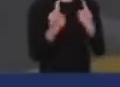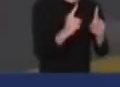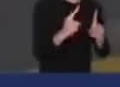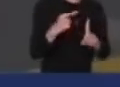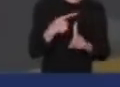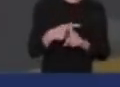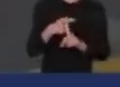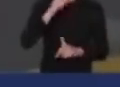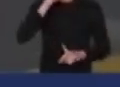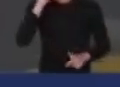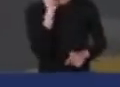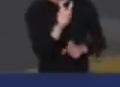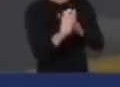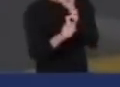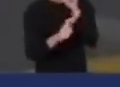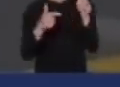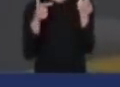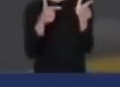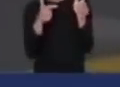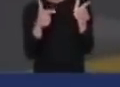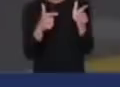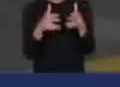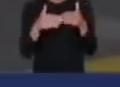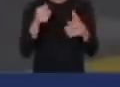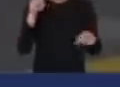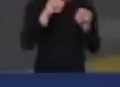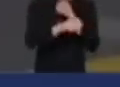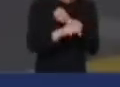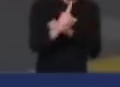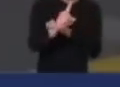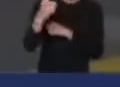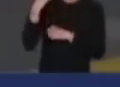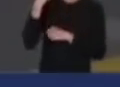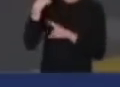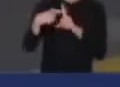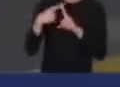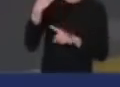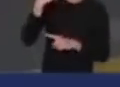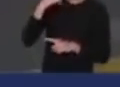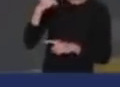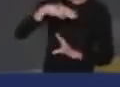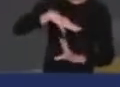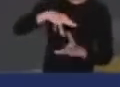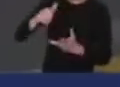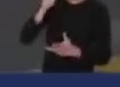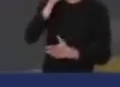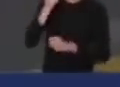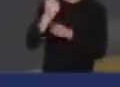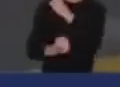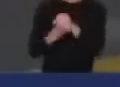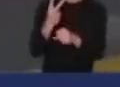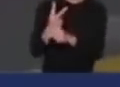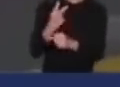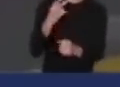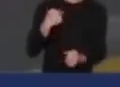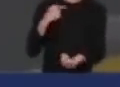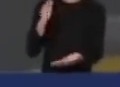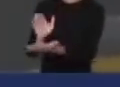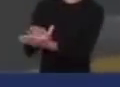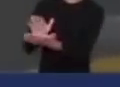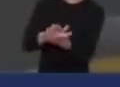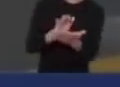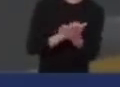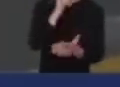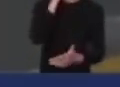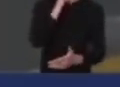presidente, ex-presidente Jair Bolsonaro, fazendo coisas talvez semelhantes, atacando, sendo homofóbico, transfóbico, enfim, durante